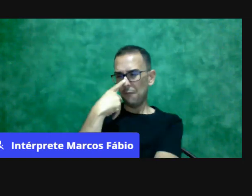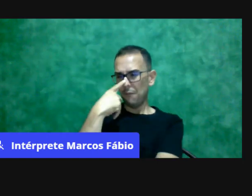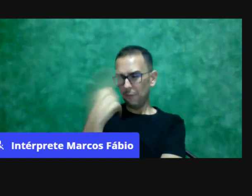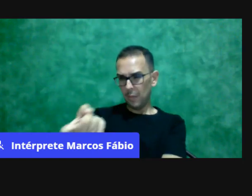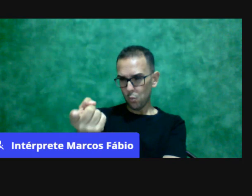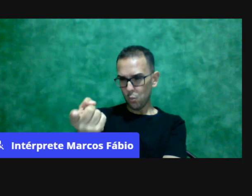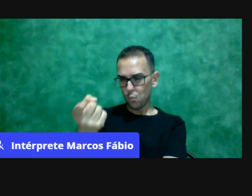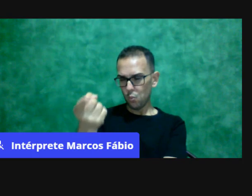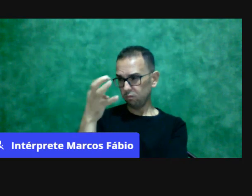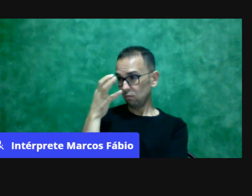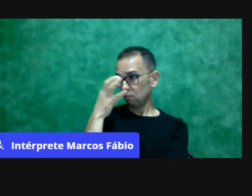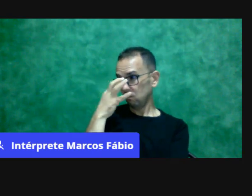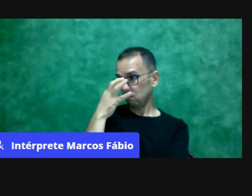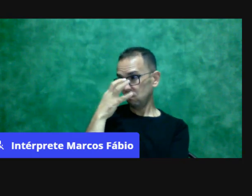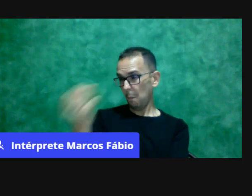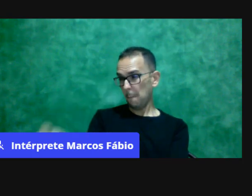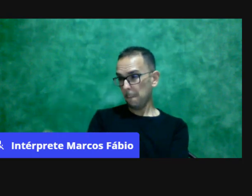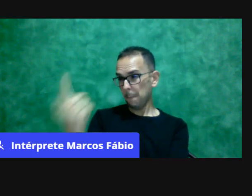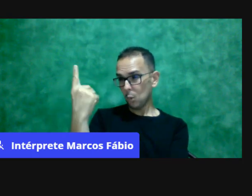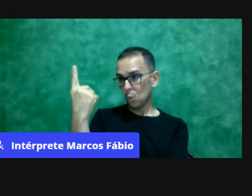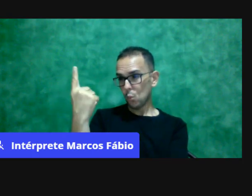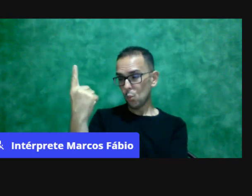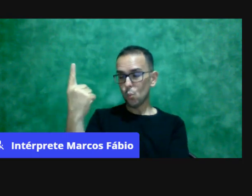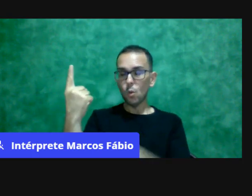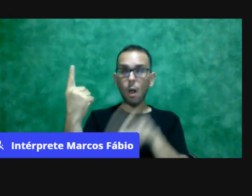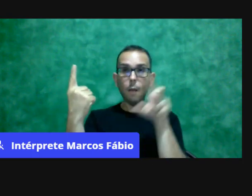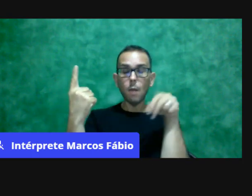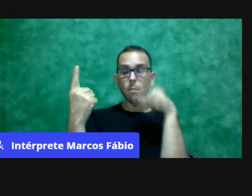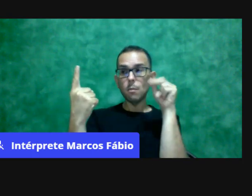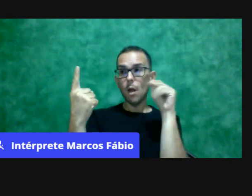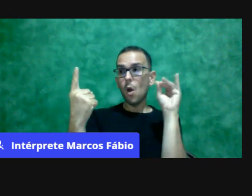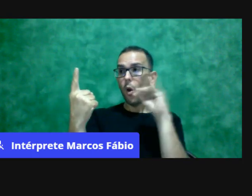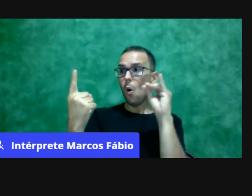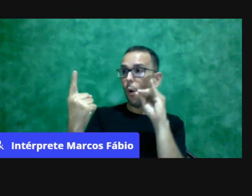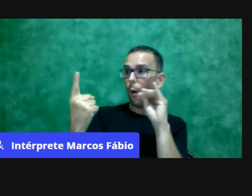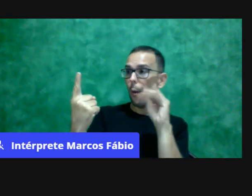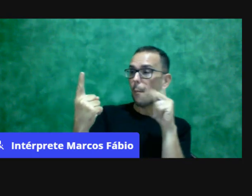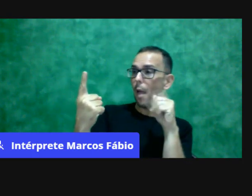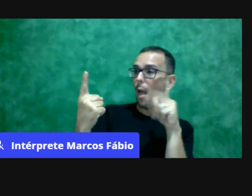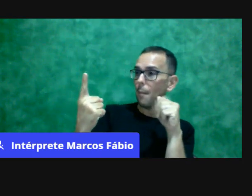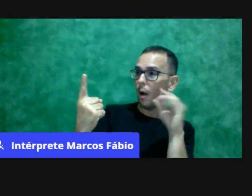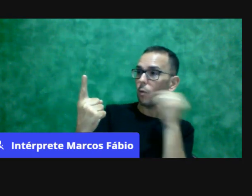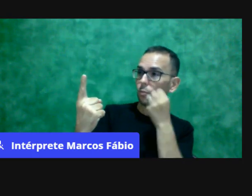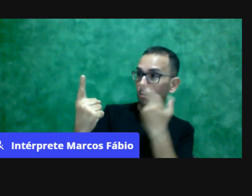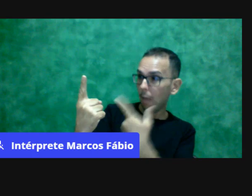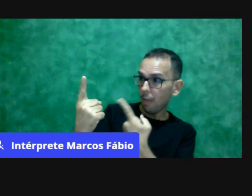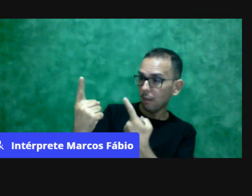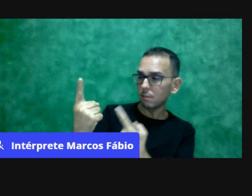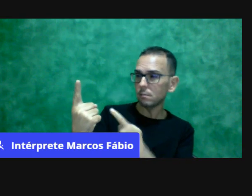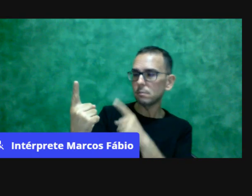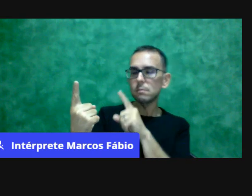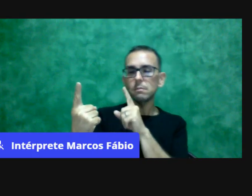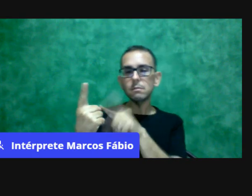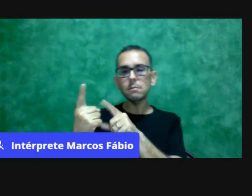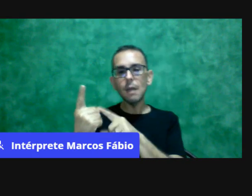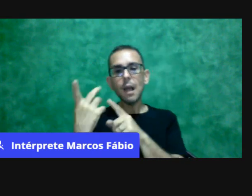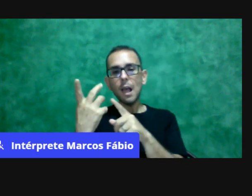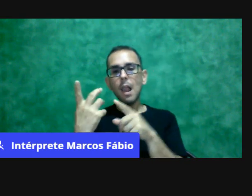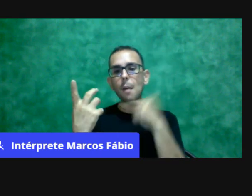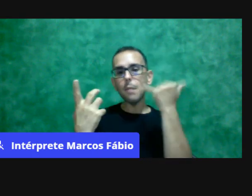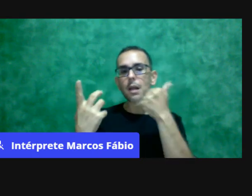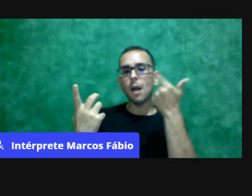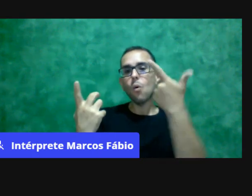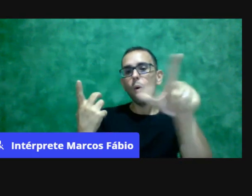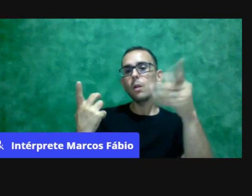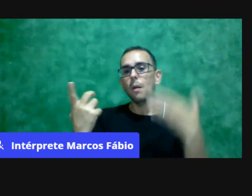Peppa aparece e aí o narrador fala: Oi, Peppa, como você vai? A Peppa queria ir brincar com a sua amiga